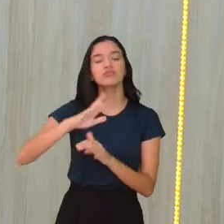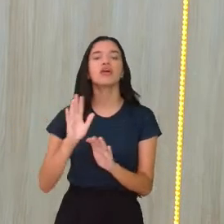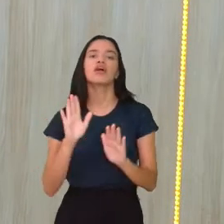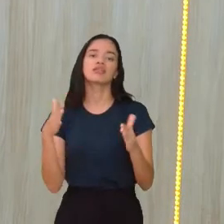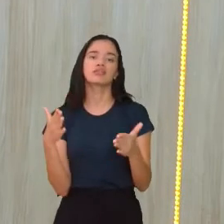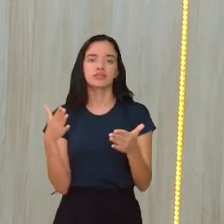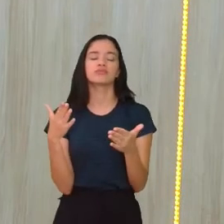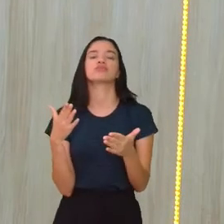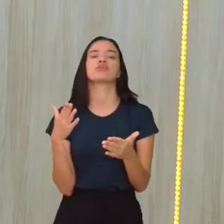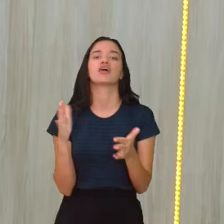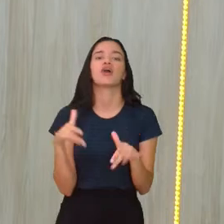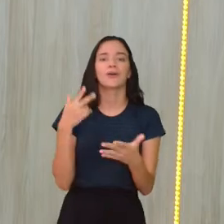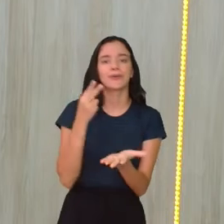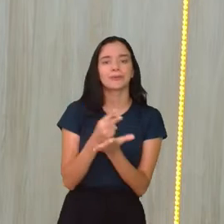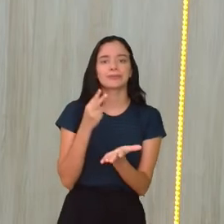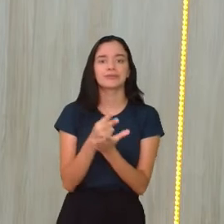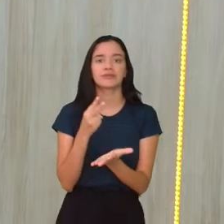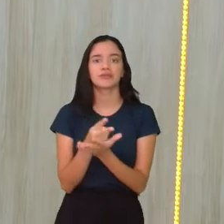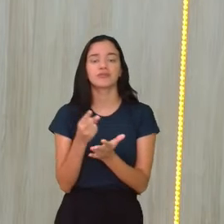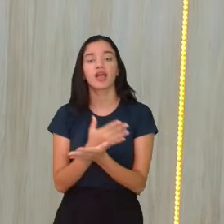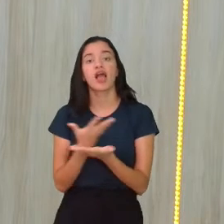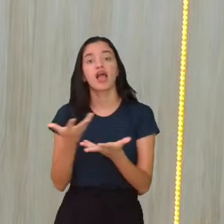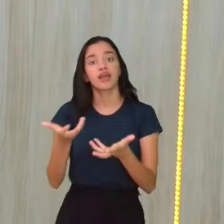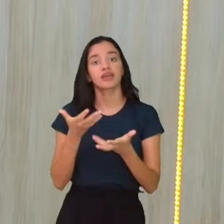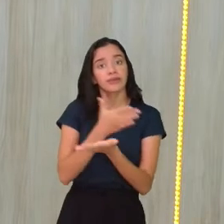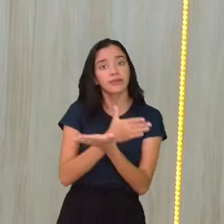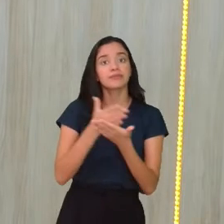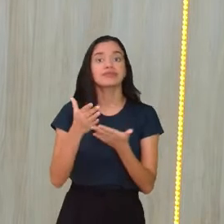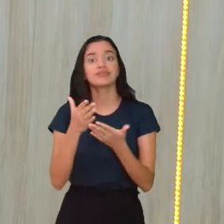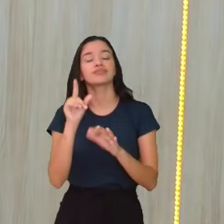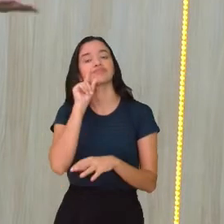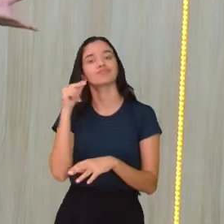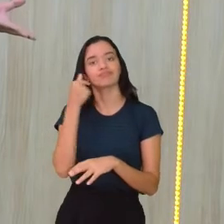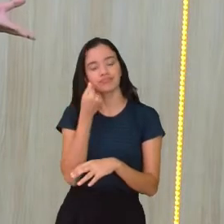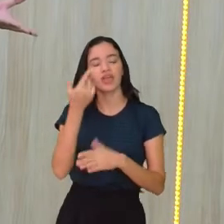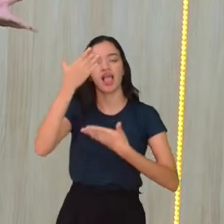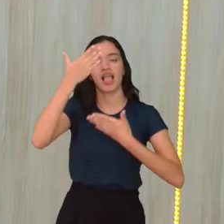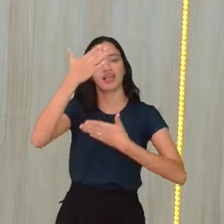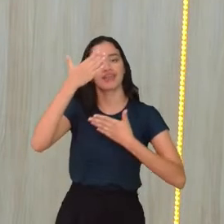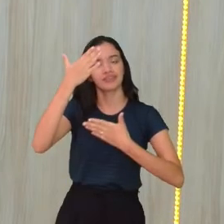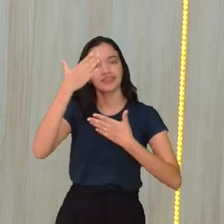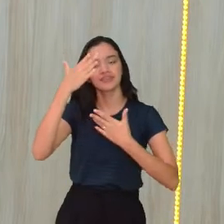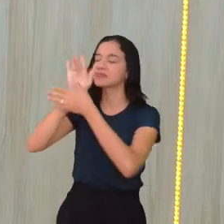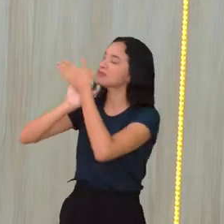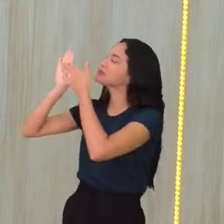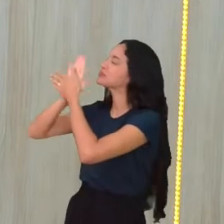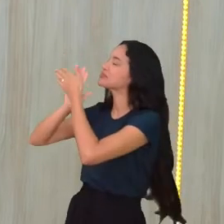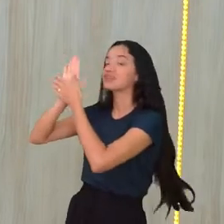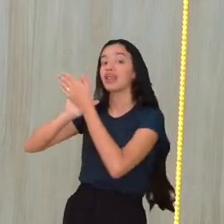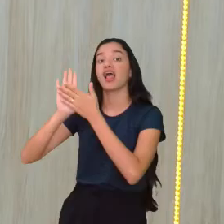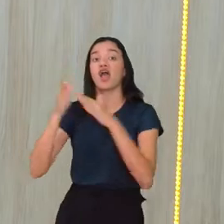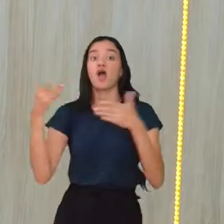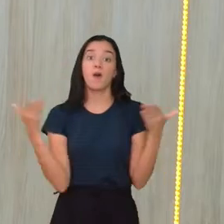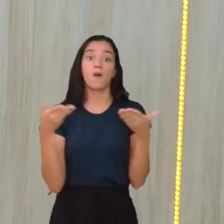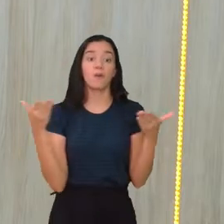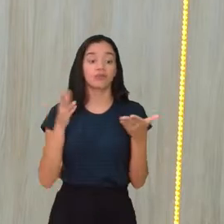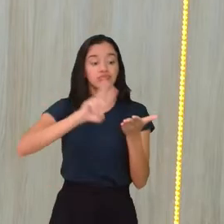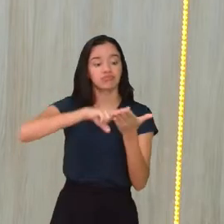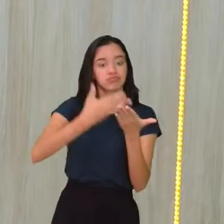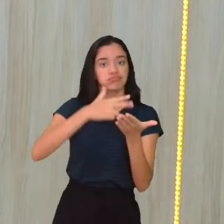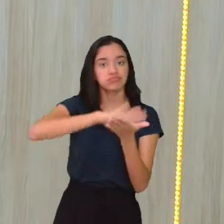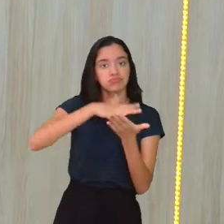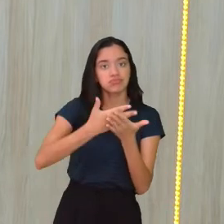Então, como sempre, quero começar agradecendo aqui a Midian, que está fazendo hoje a nossa